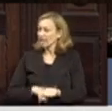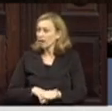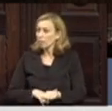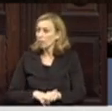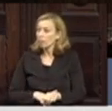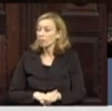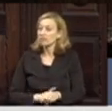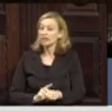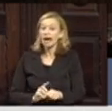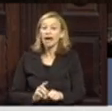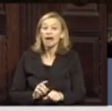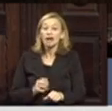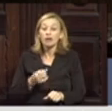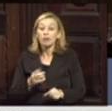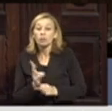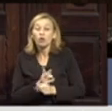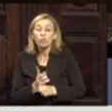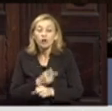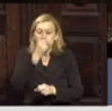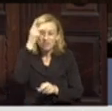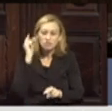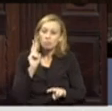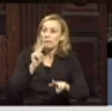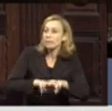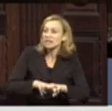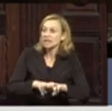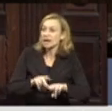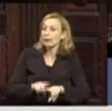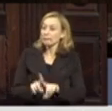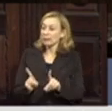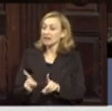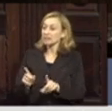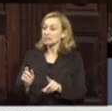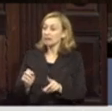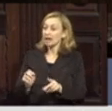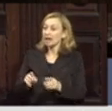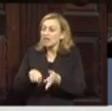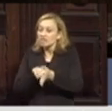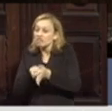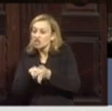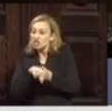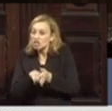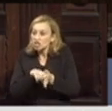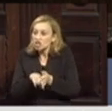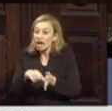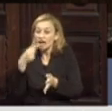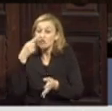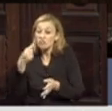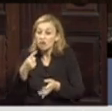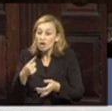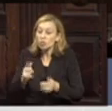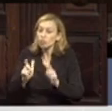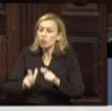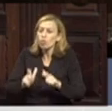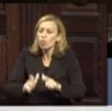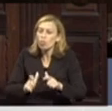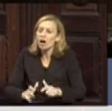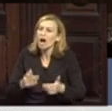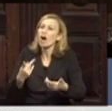havia sido entregue, o nosso governador disse que não tinha tempo para ler. O secretário de Segurança disse que já estava